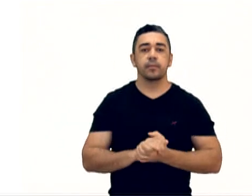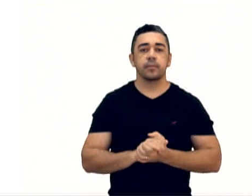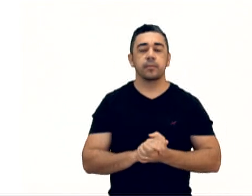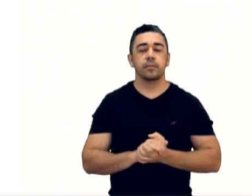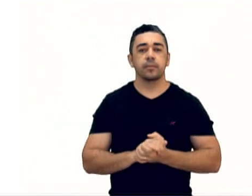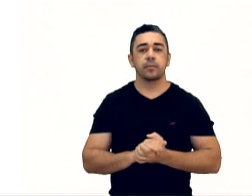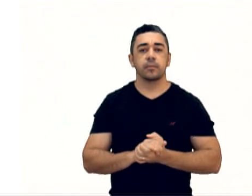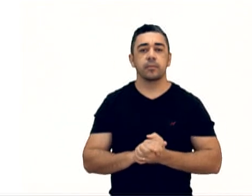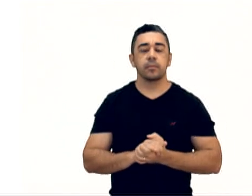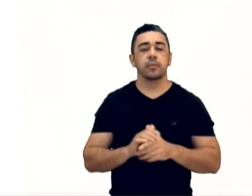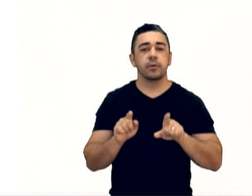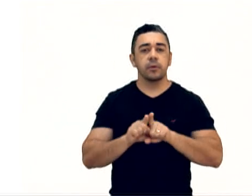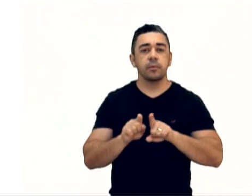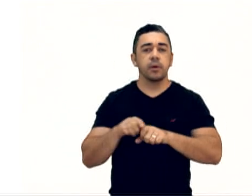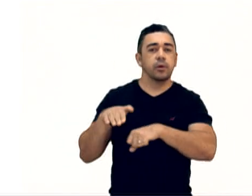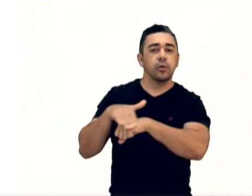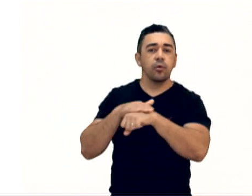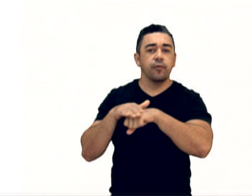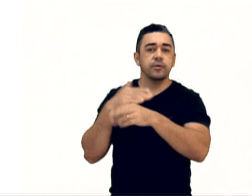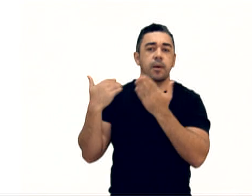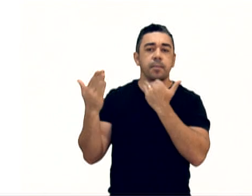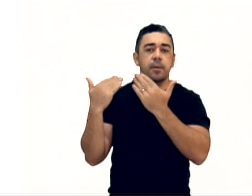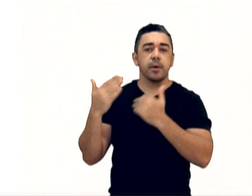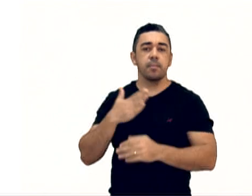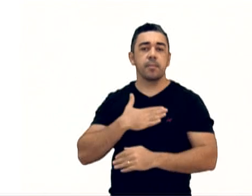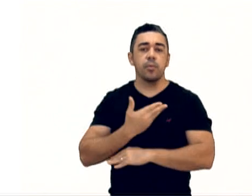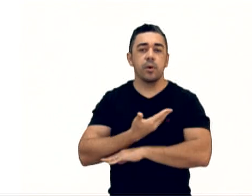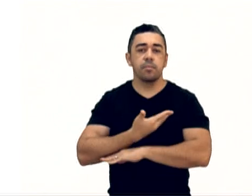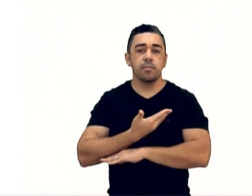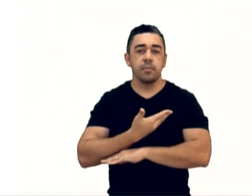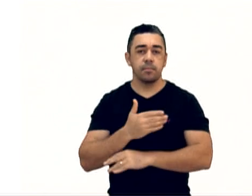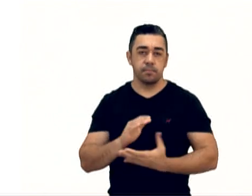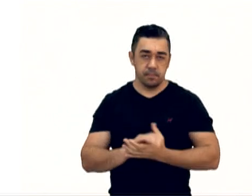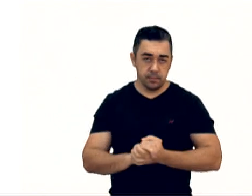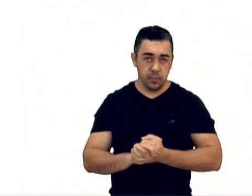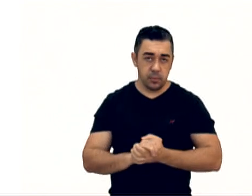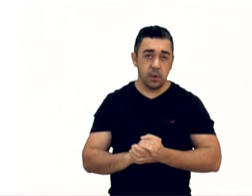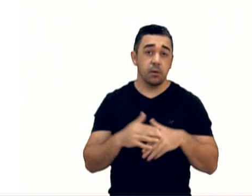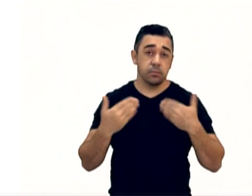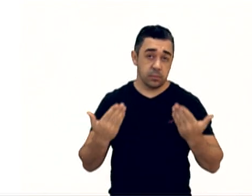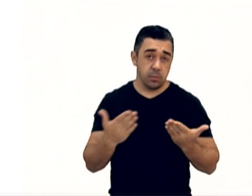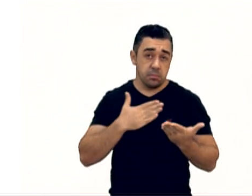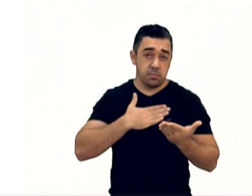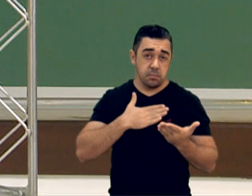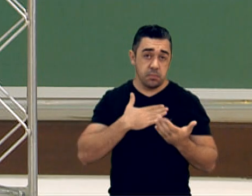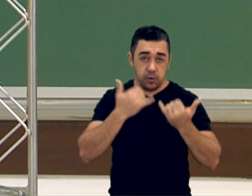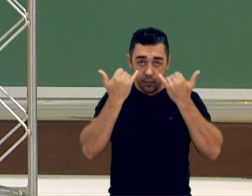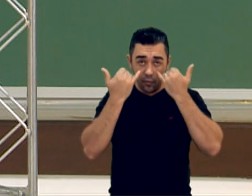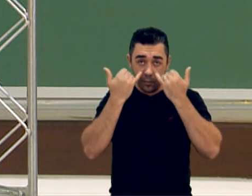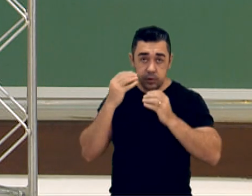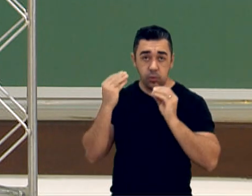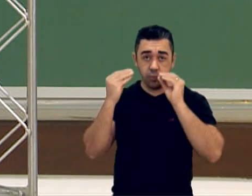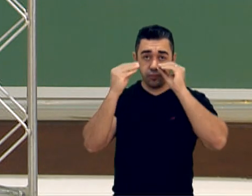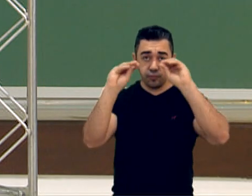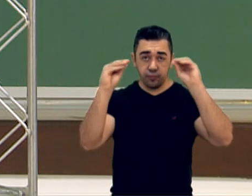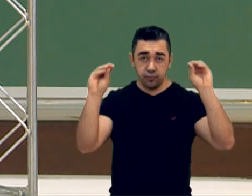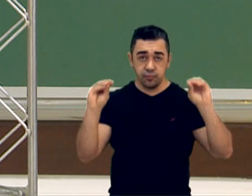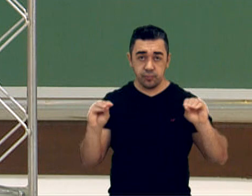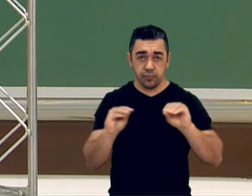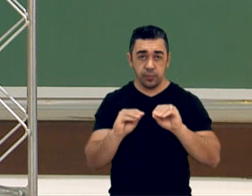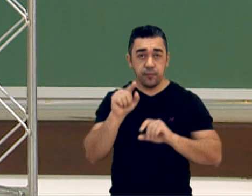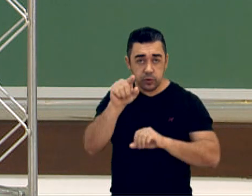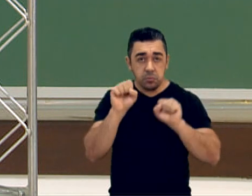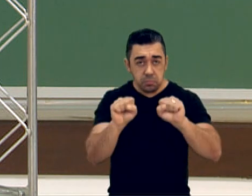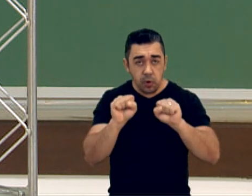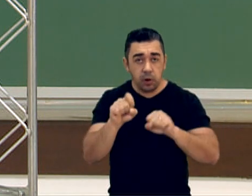chat with my friends, e conversar com os meus amigos online. Né? Então, aqui são as minhas informações. Vocês podem fazer a de